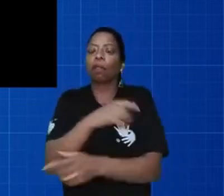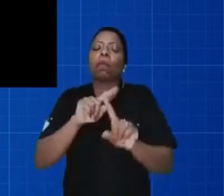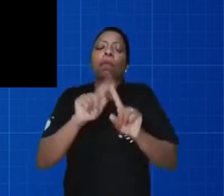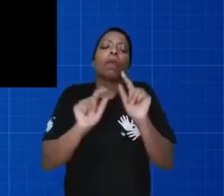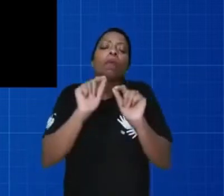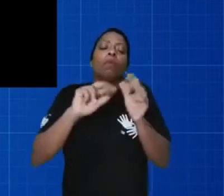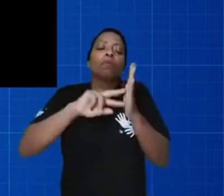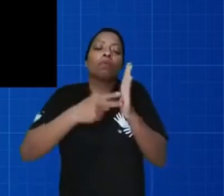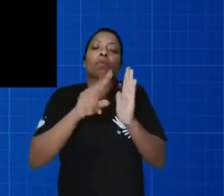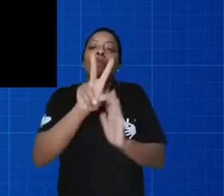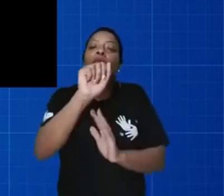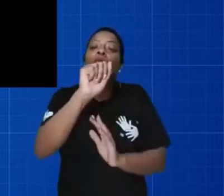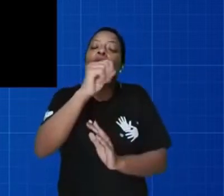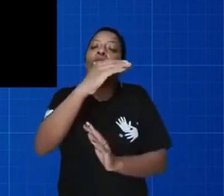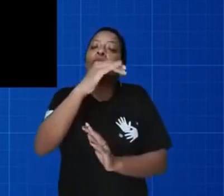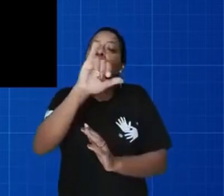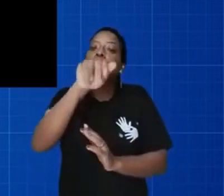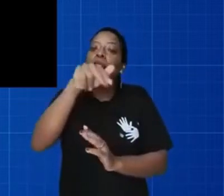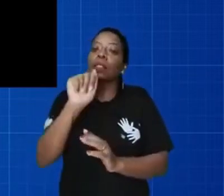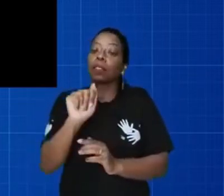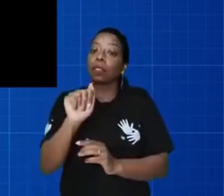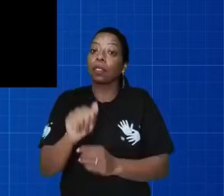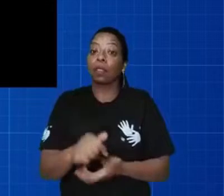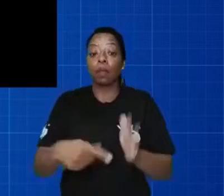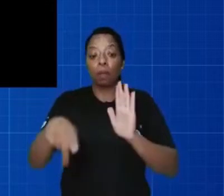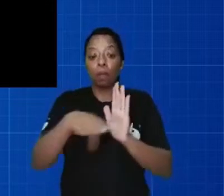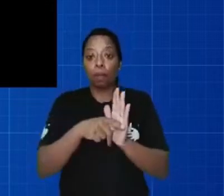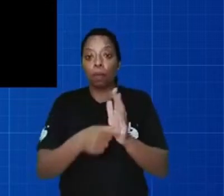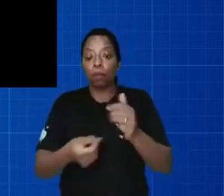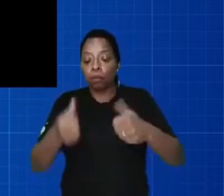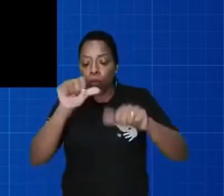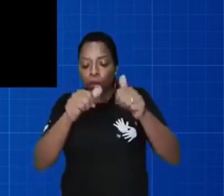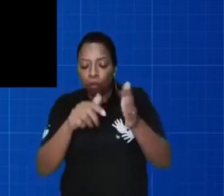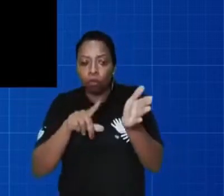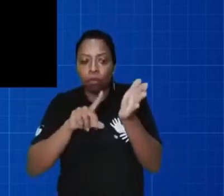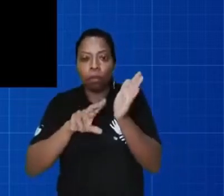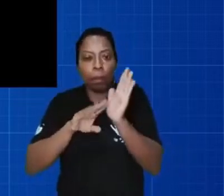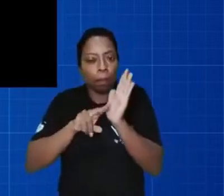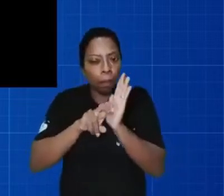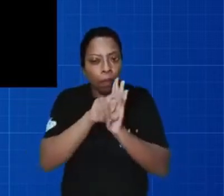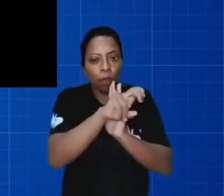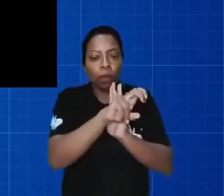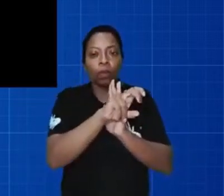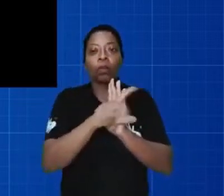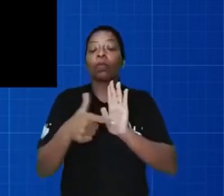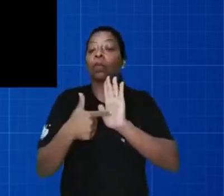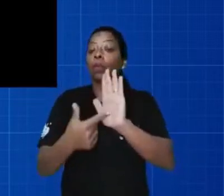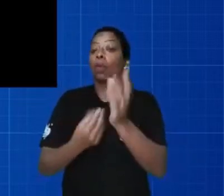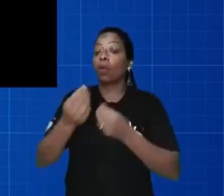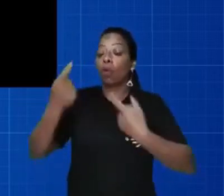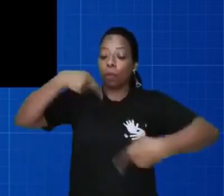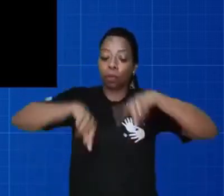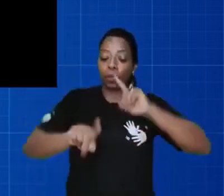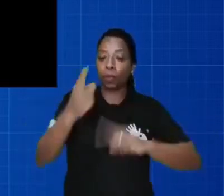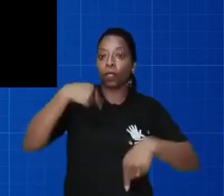dessas doenças. Na prática, elas vão ativar o sistema imunológico, vão ensinar o nosso organismo a reconhecer